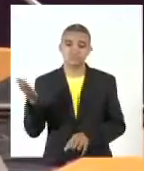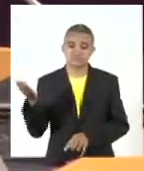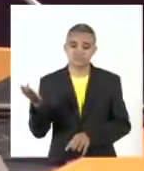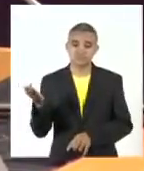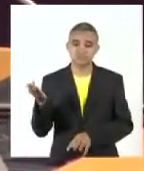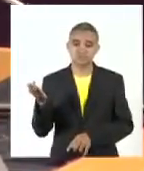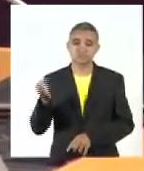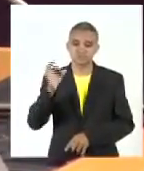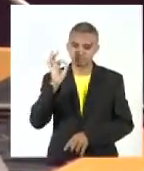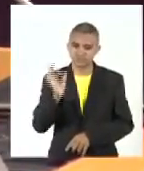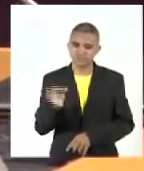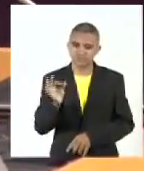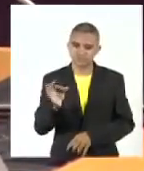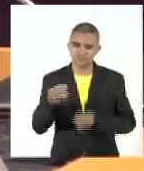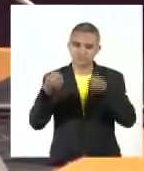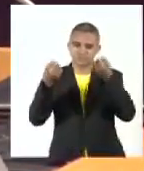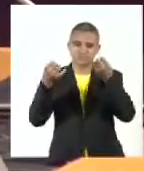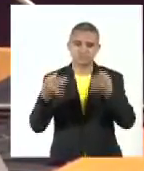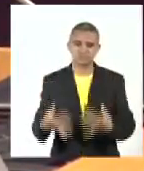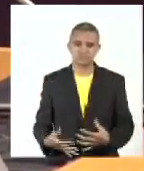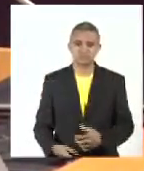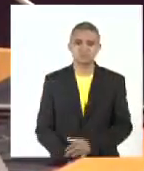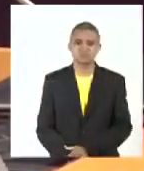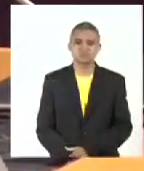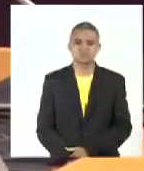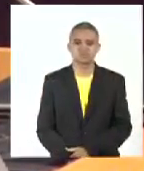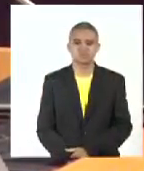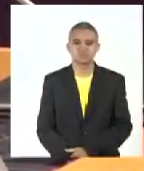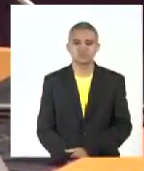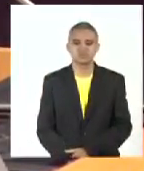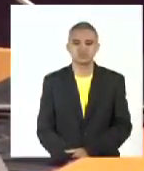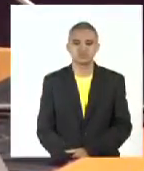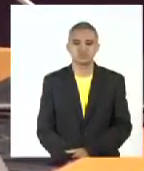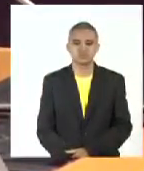quando fala com relação